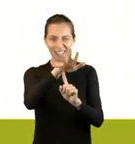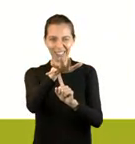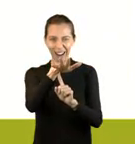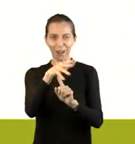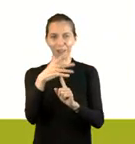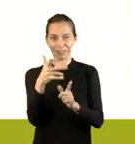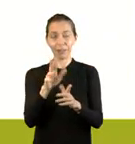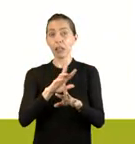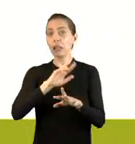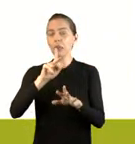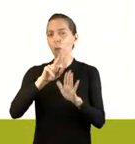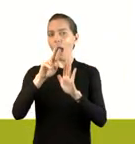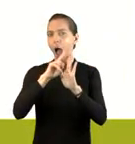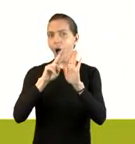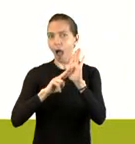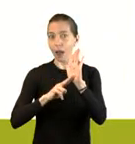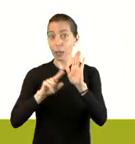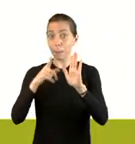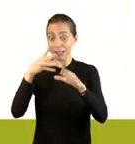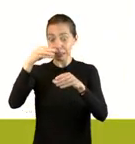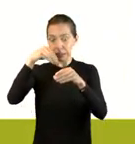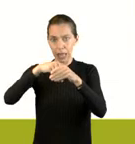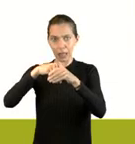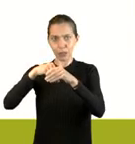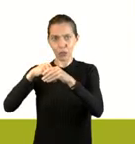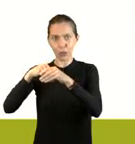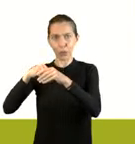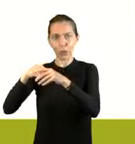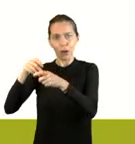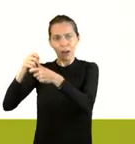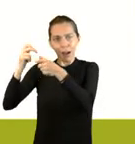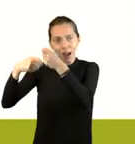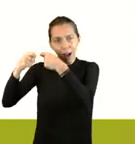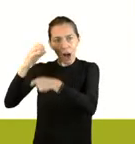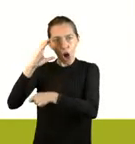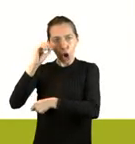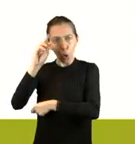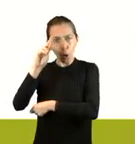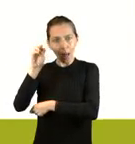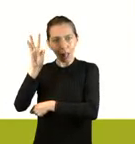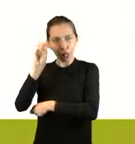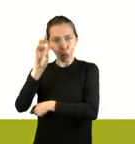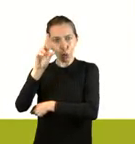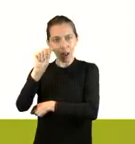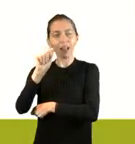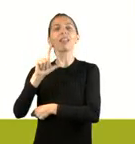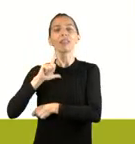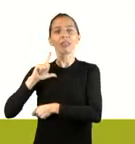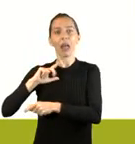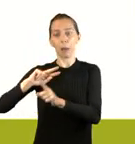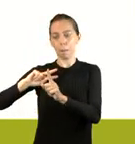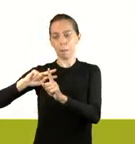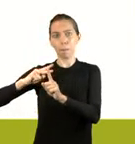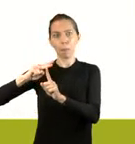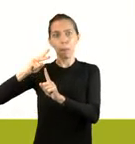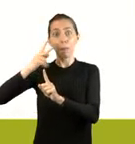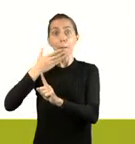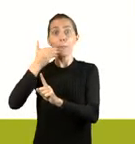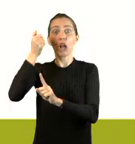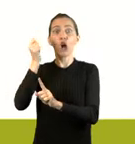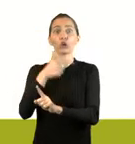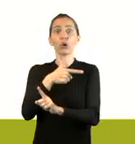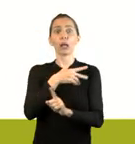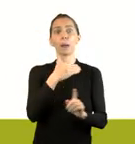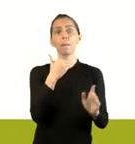eu vejo o seguinte: dentro das corretoras, você vai conseguir rentabilidades bem mais interessantes que em bancos.